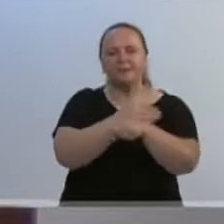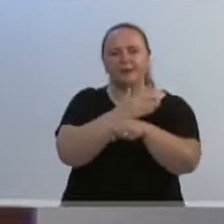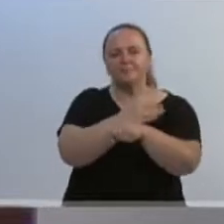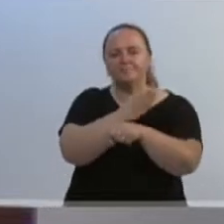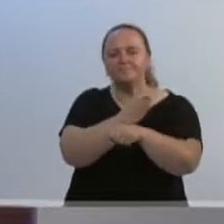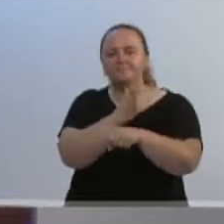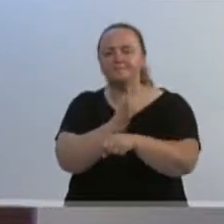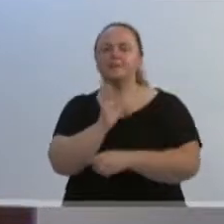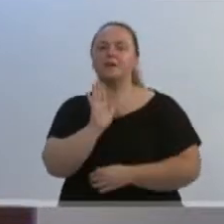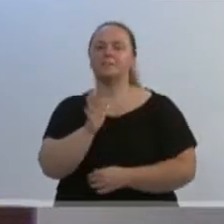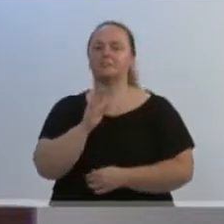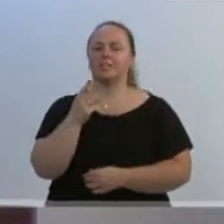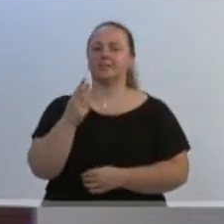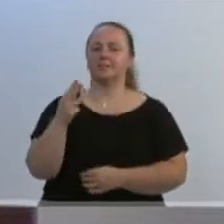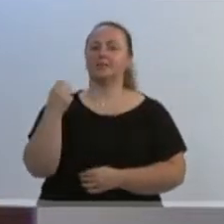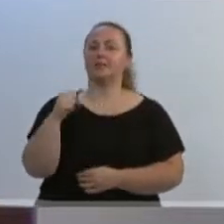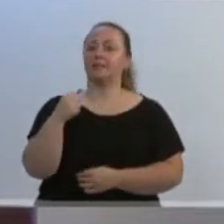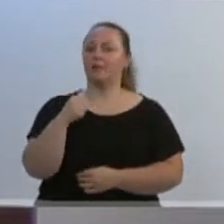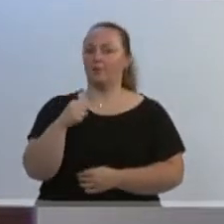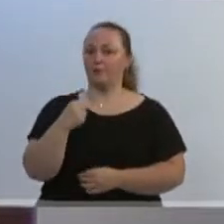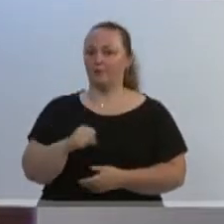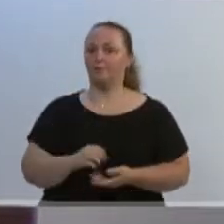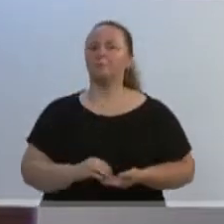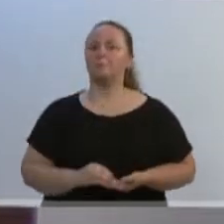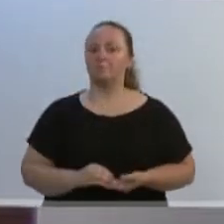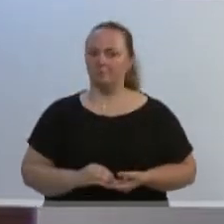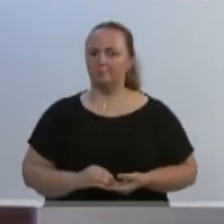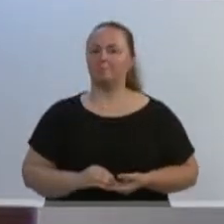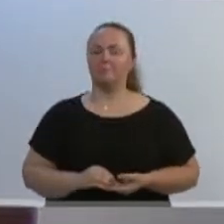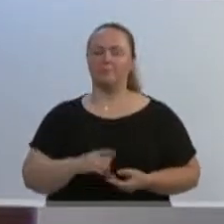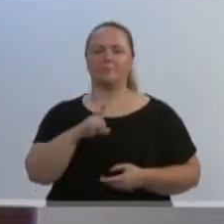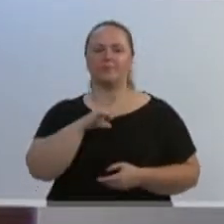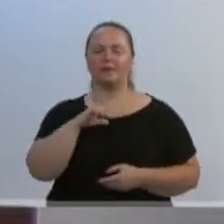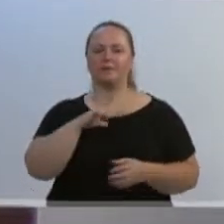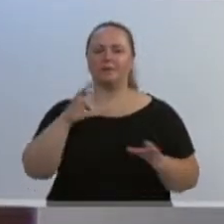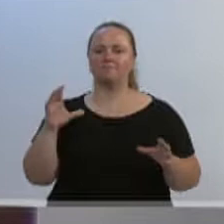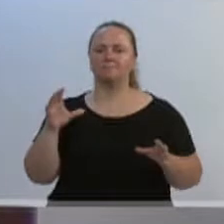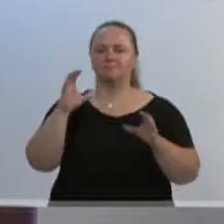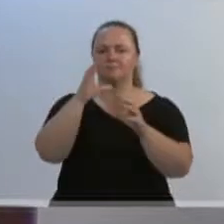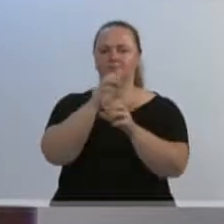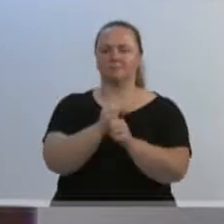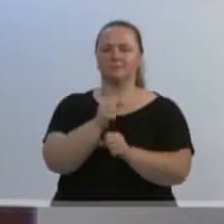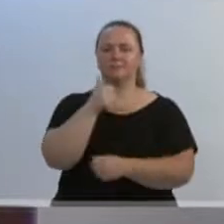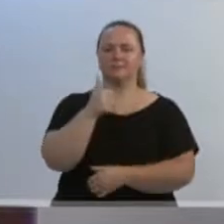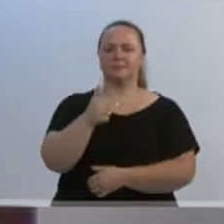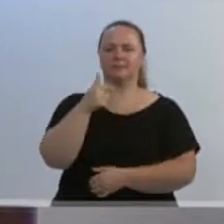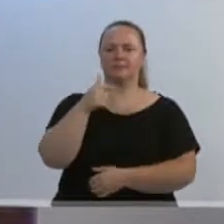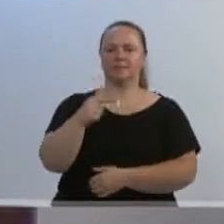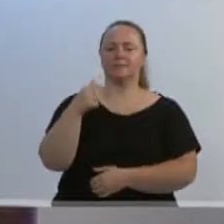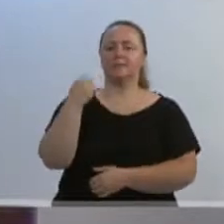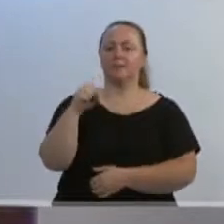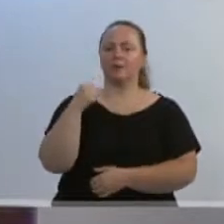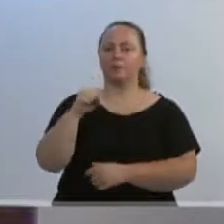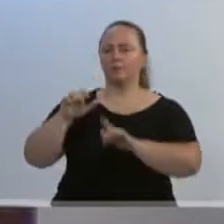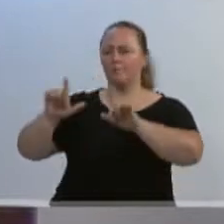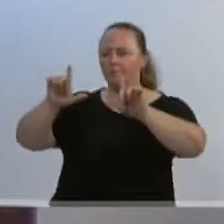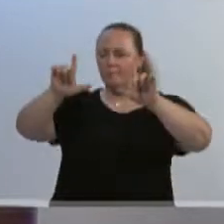houve 38 temporadas de exposições, com 178 exposições diferentes,